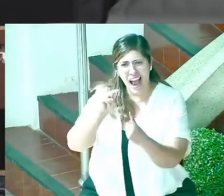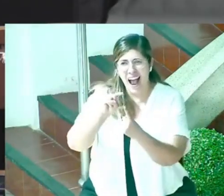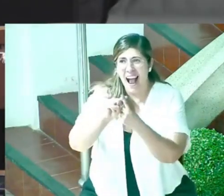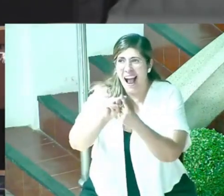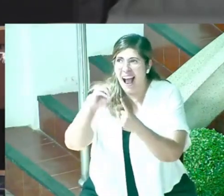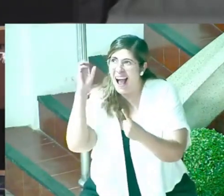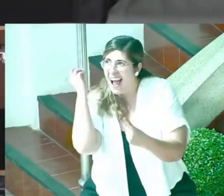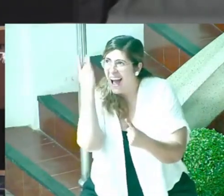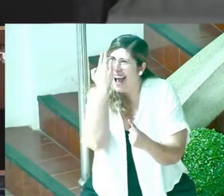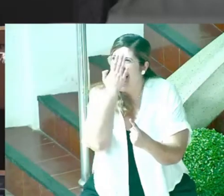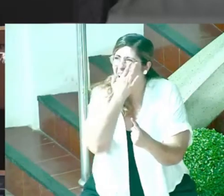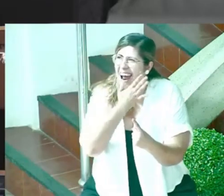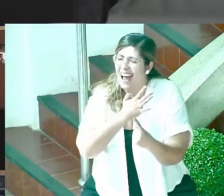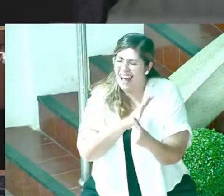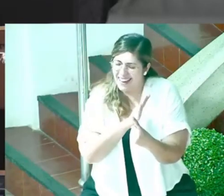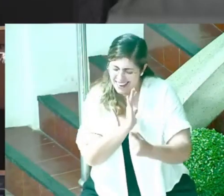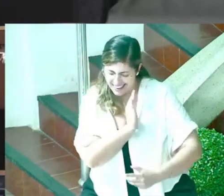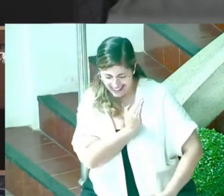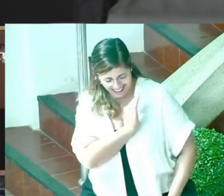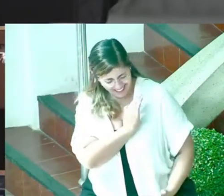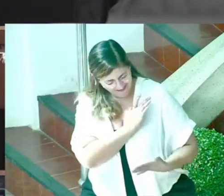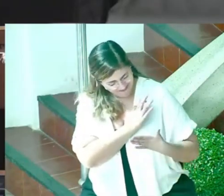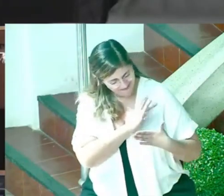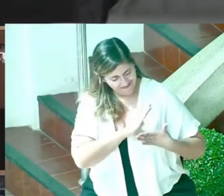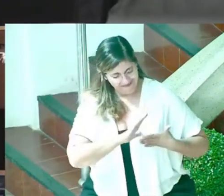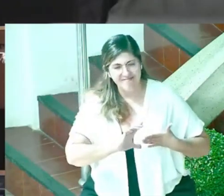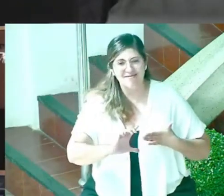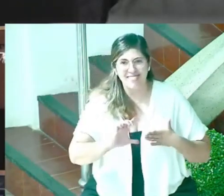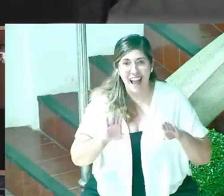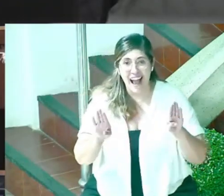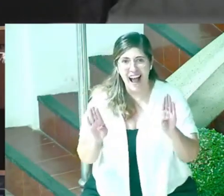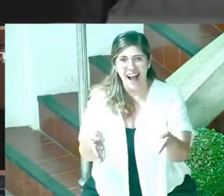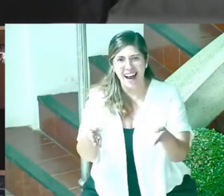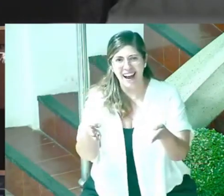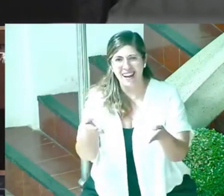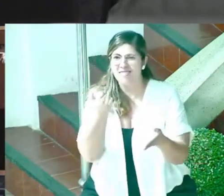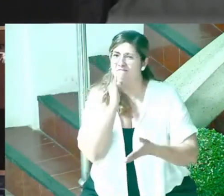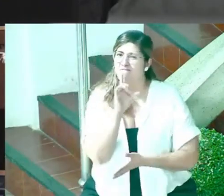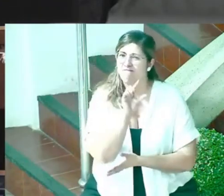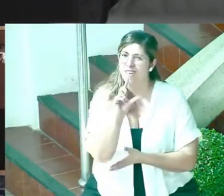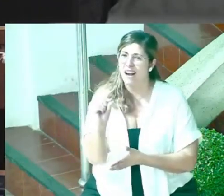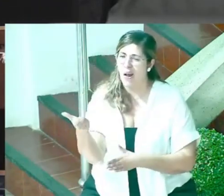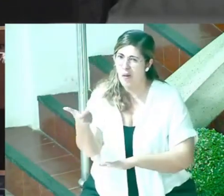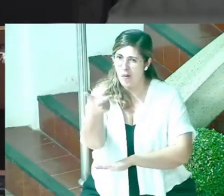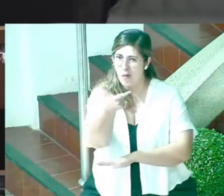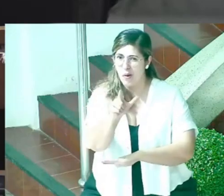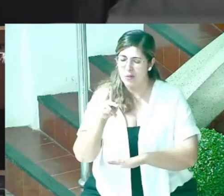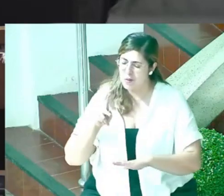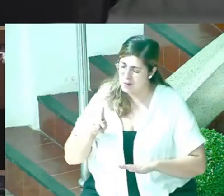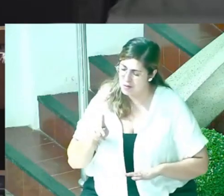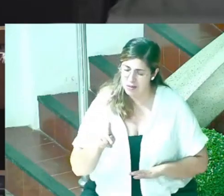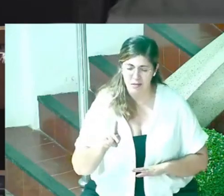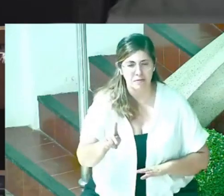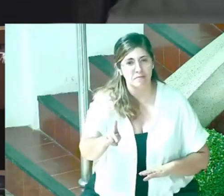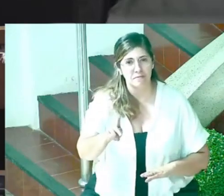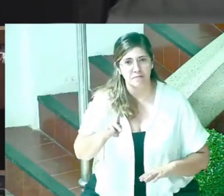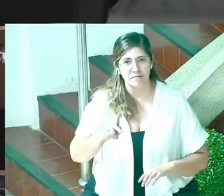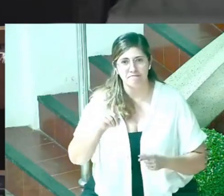o entendimento correto deste trecho da oração do Pai Nosso nos é tão importante.